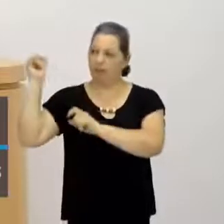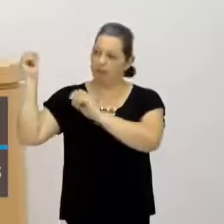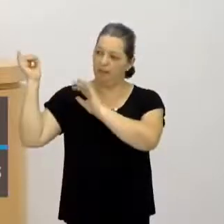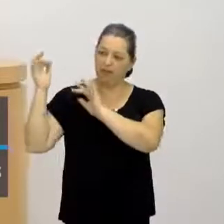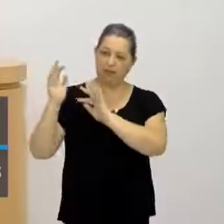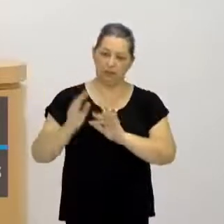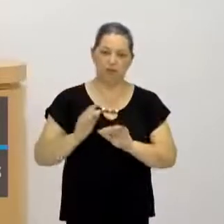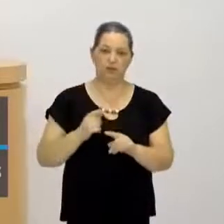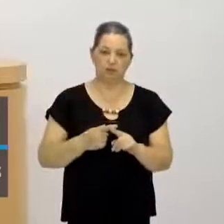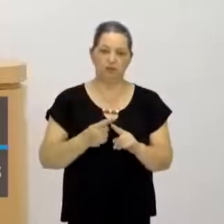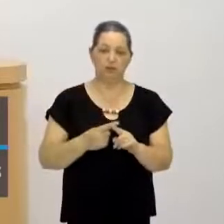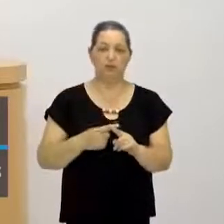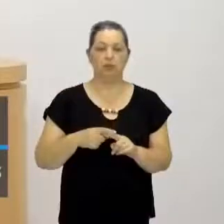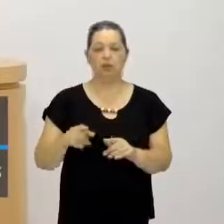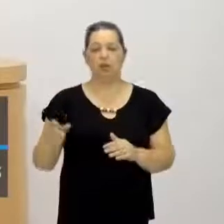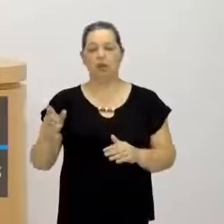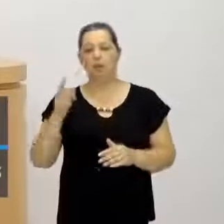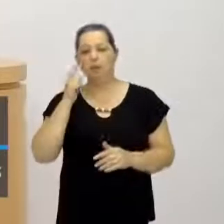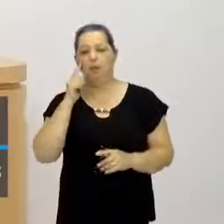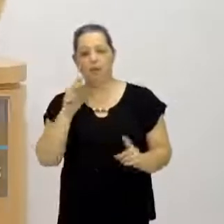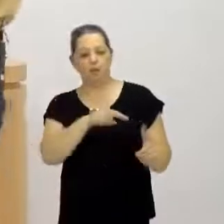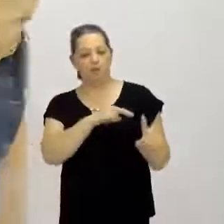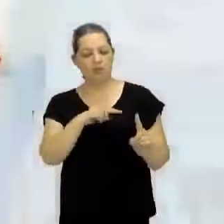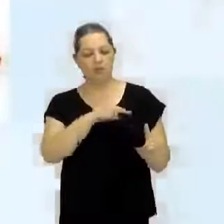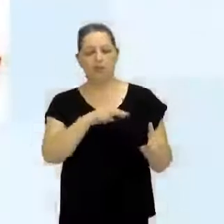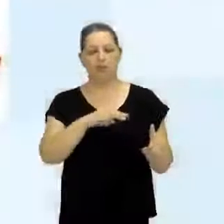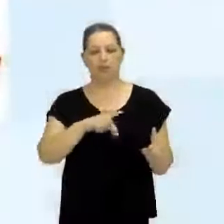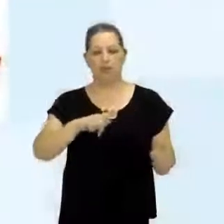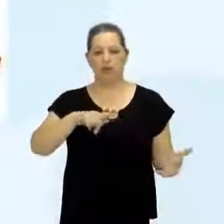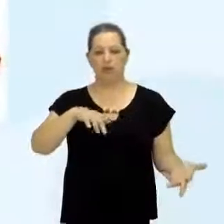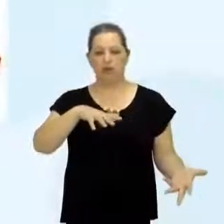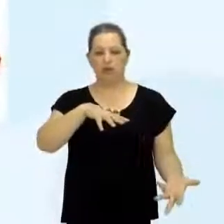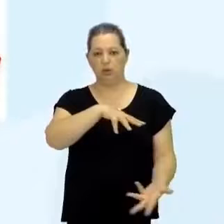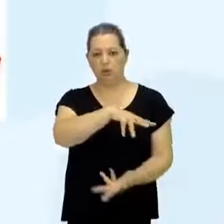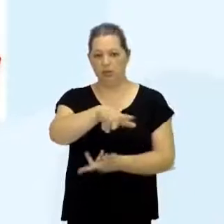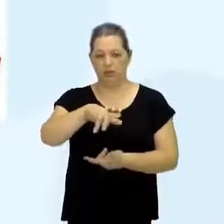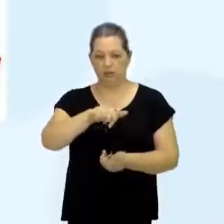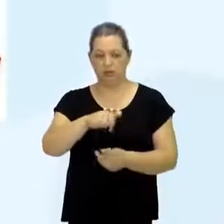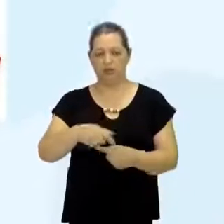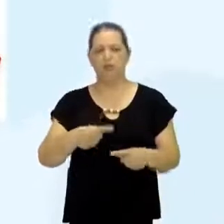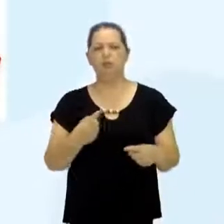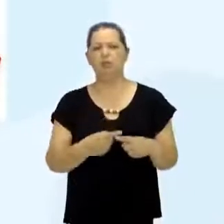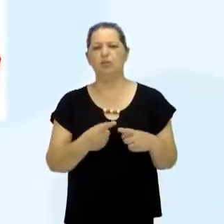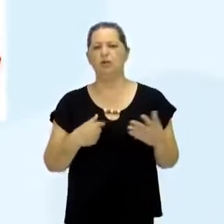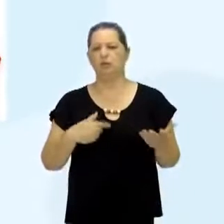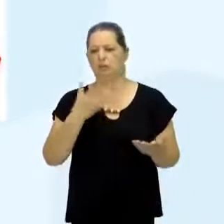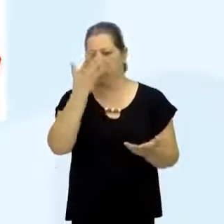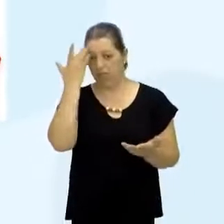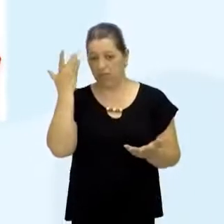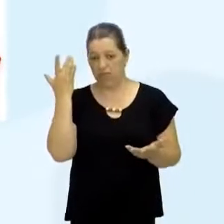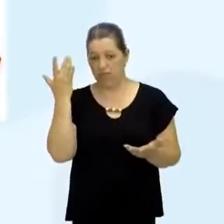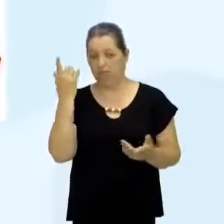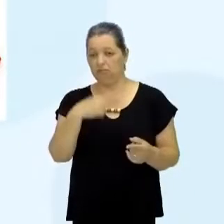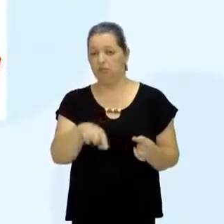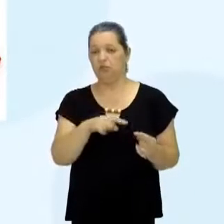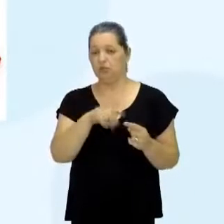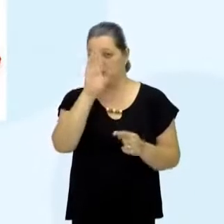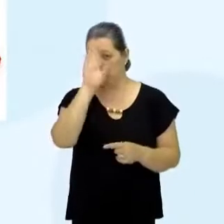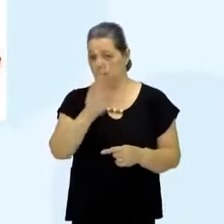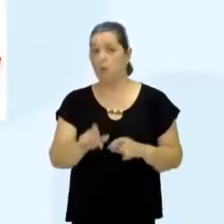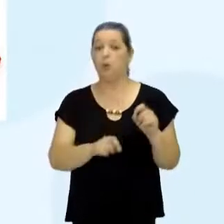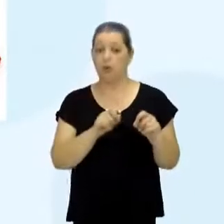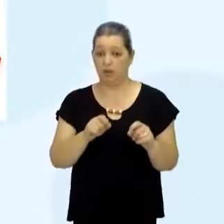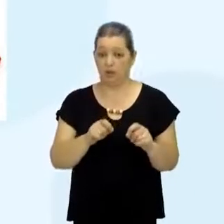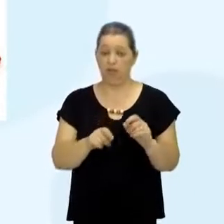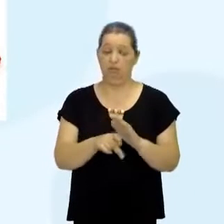na perspectiva da globalização. Mas vamos responder aqui. Dá aquela apertadinha, Mafê. Vamos lá. Por que alguém... Olha lá. Os motivos